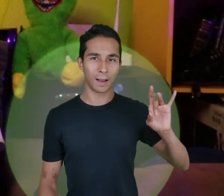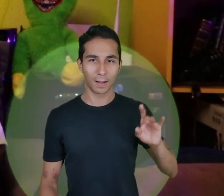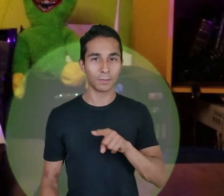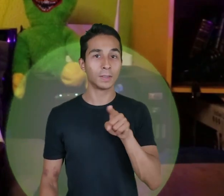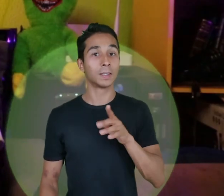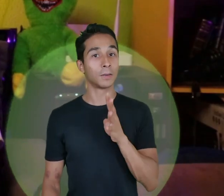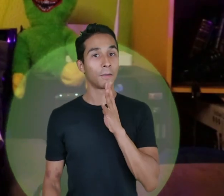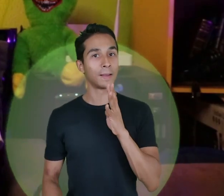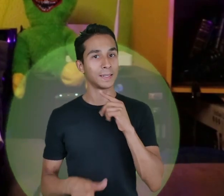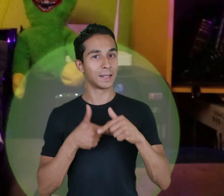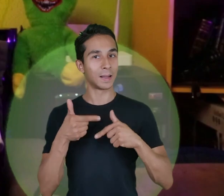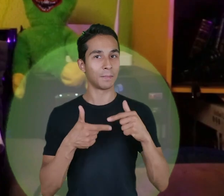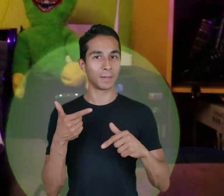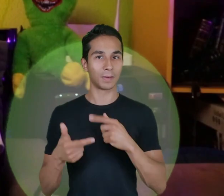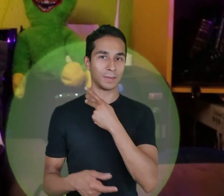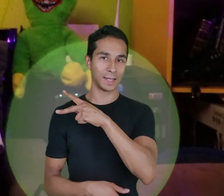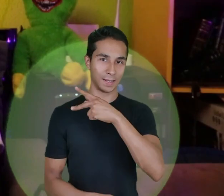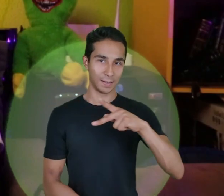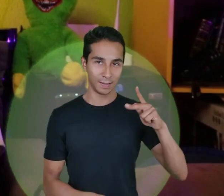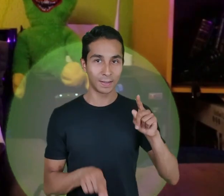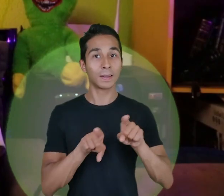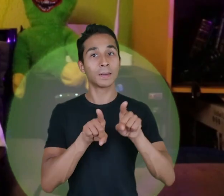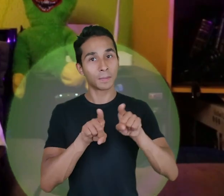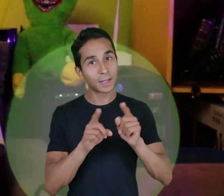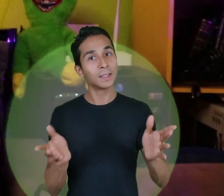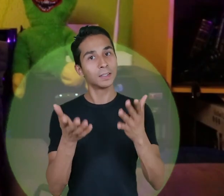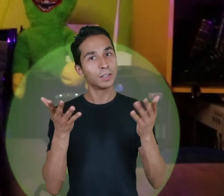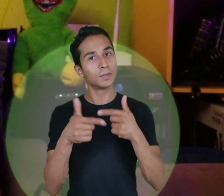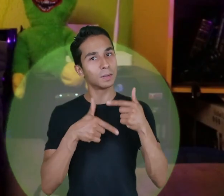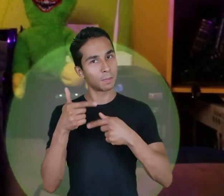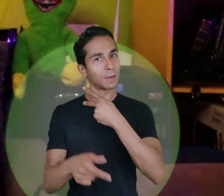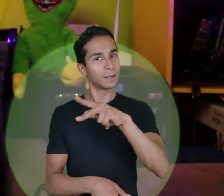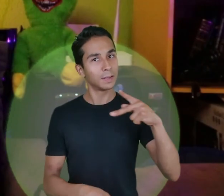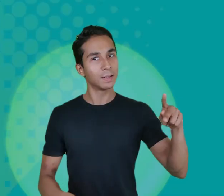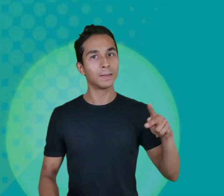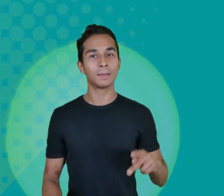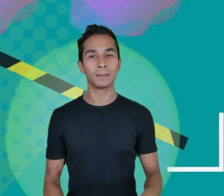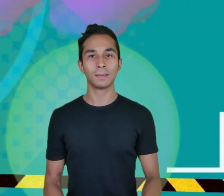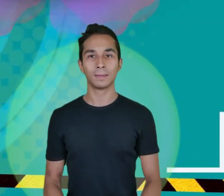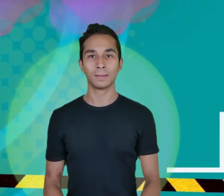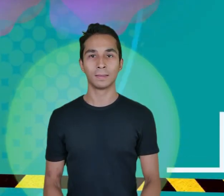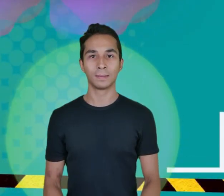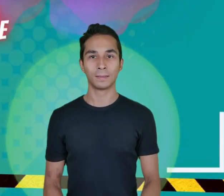os atalhos, né, para vocês conhecerem os trabalhos dessas pessoas e também incentivarem esses criadores.